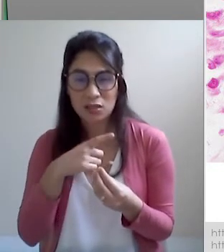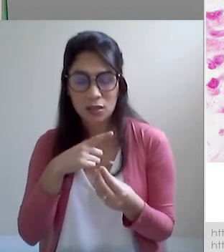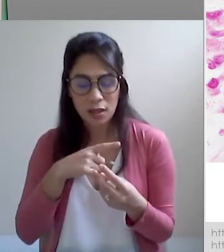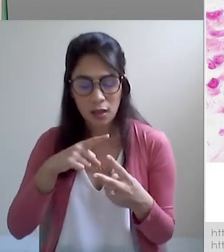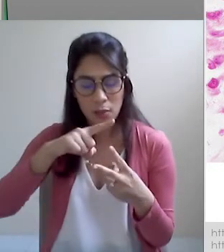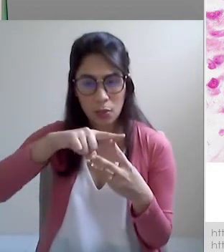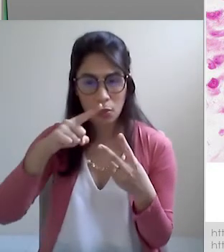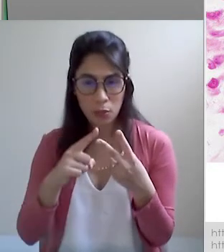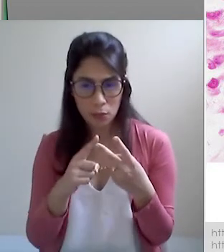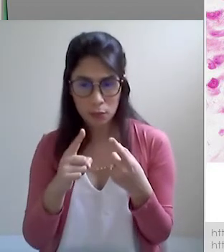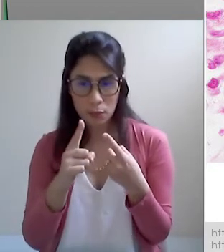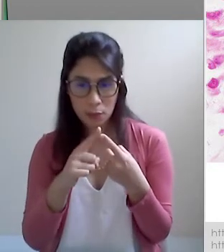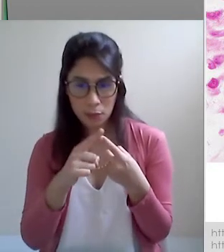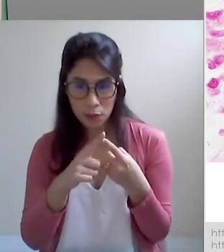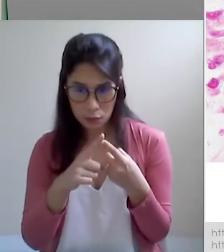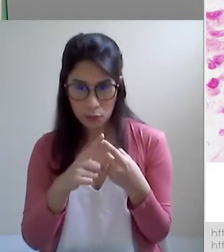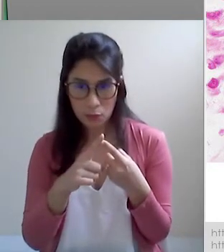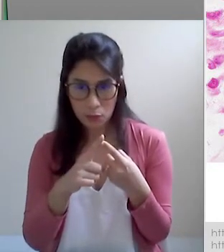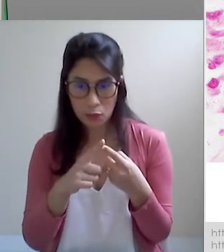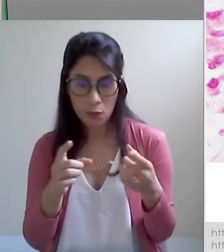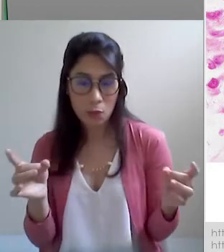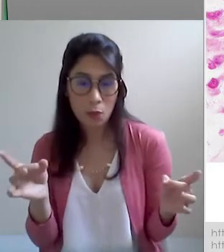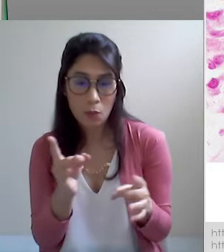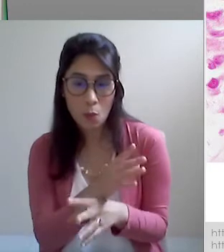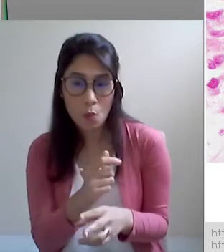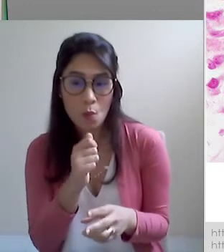osso imaturo ou osso maduro.